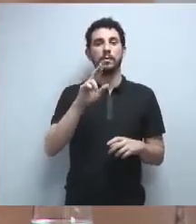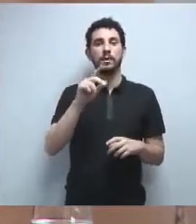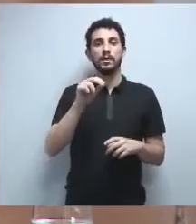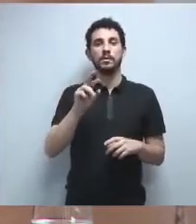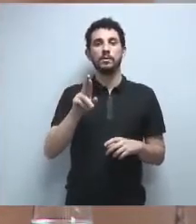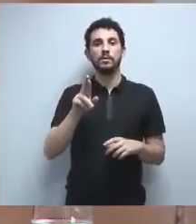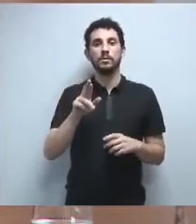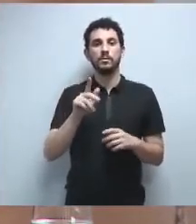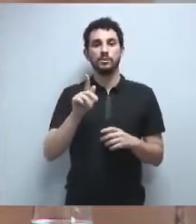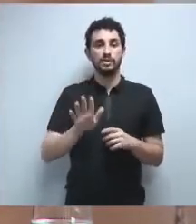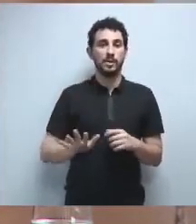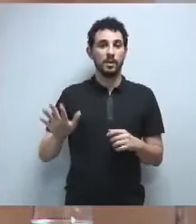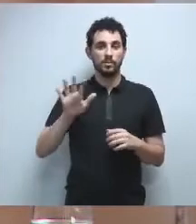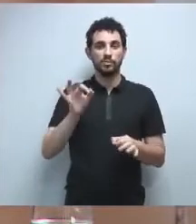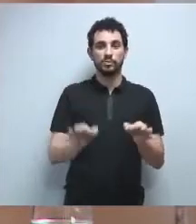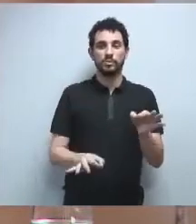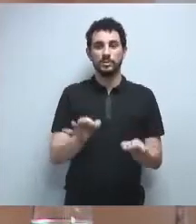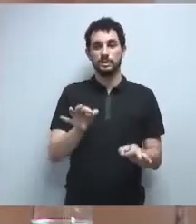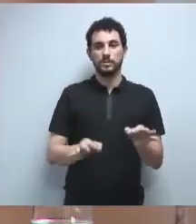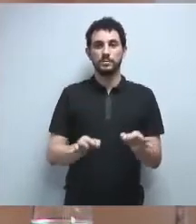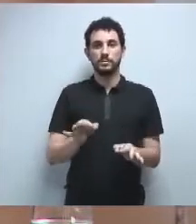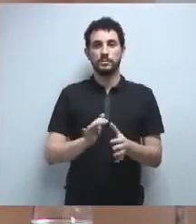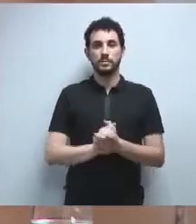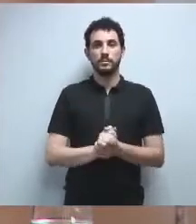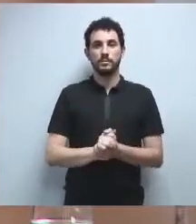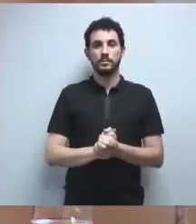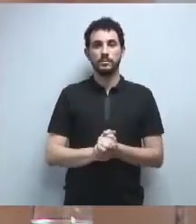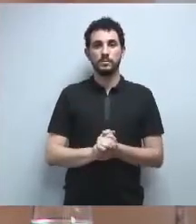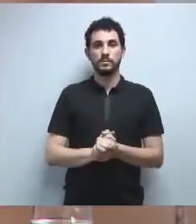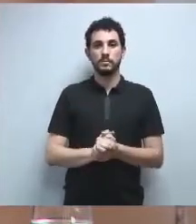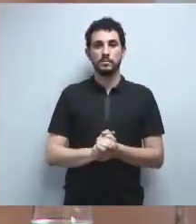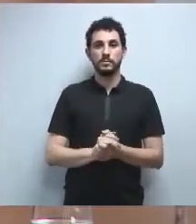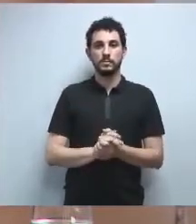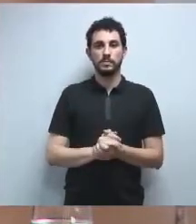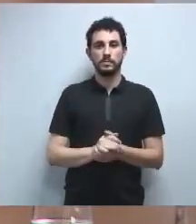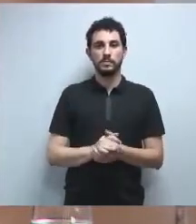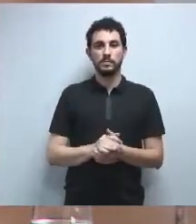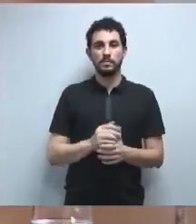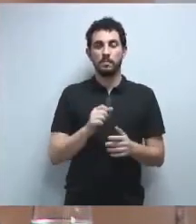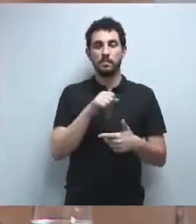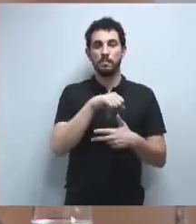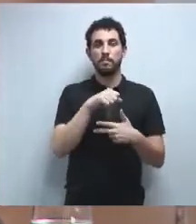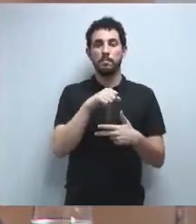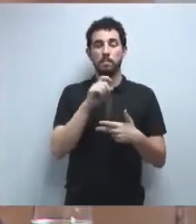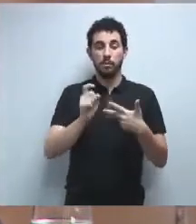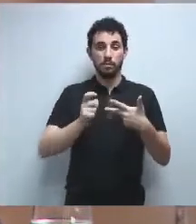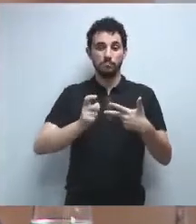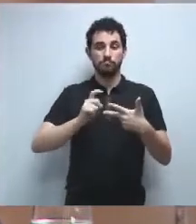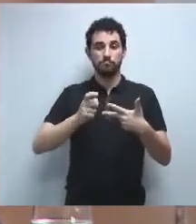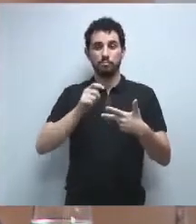sobre o procurador-geral de justiça sem passar pelo poder executivo